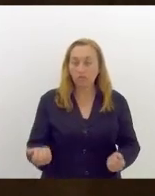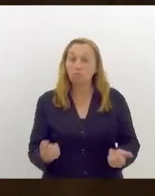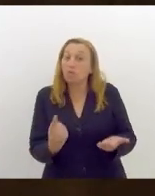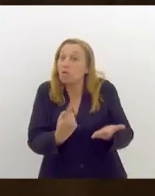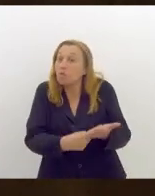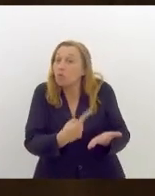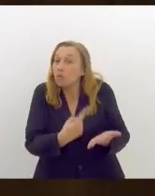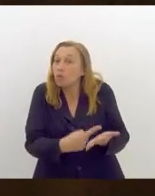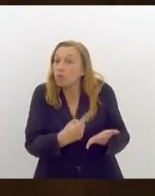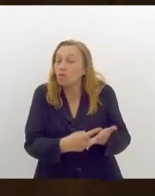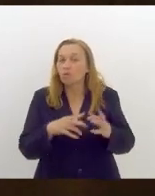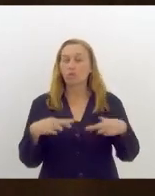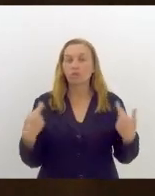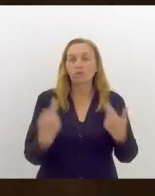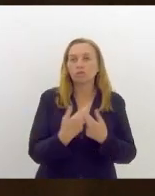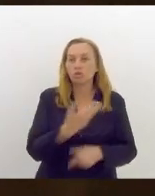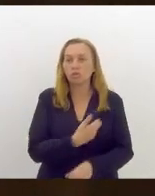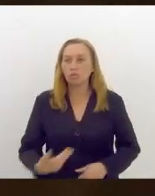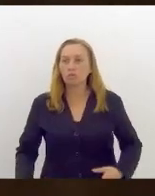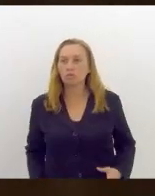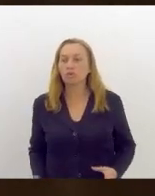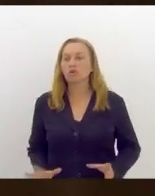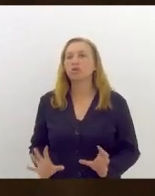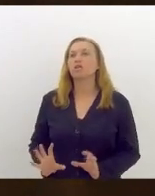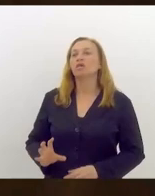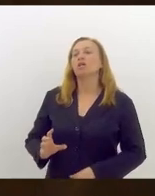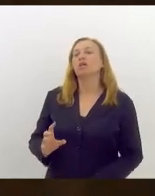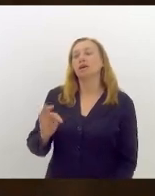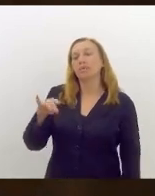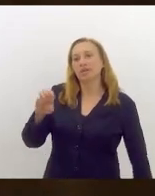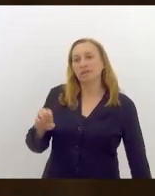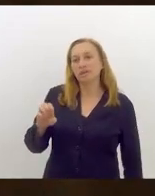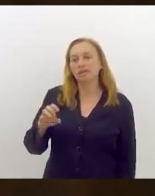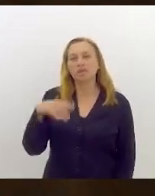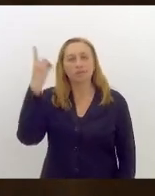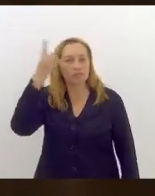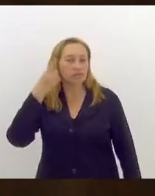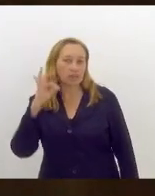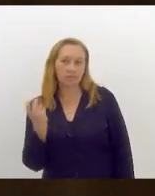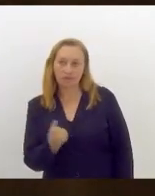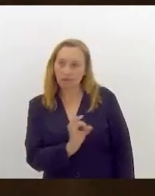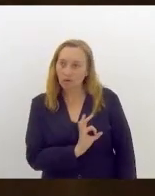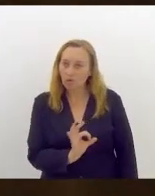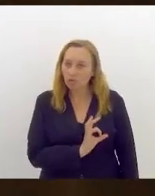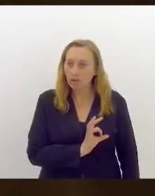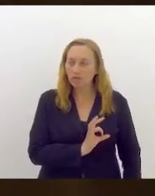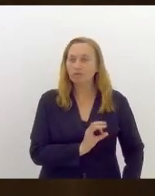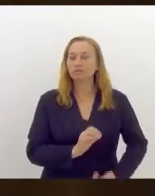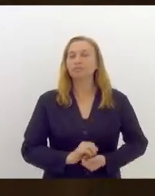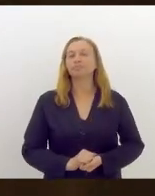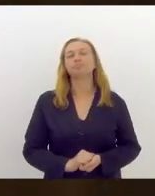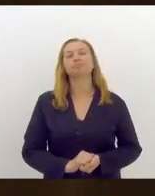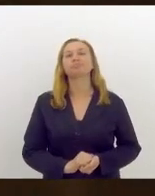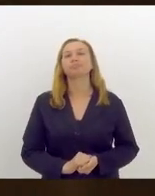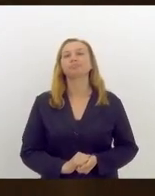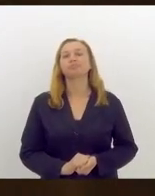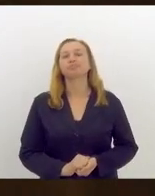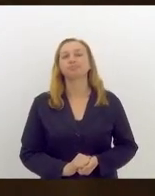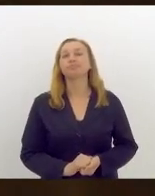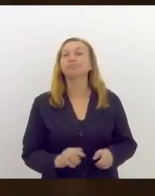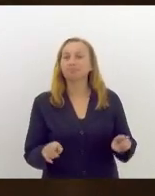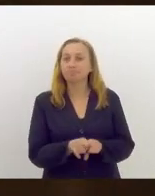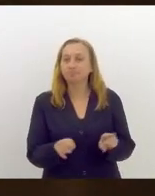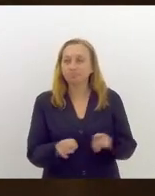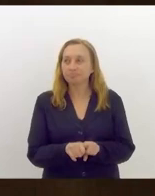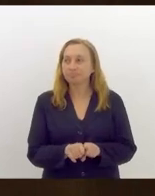acordo com audiência pública com gabinete ao deputada Marta Rocha evidentemente com a doença da mesma e também